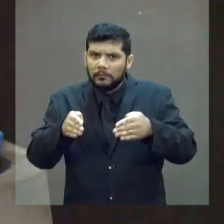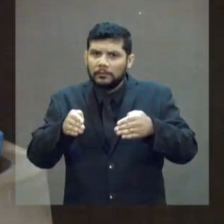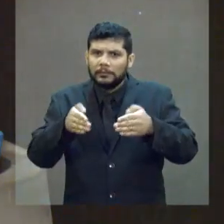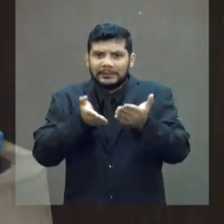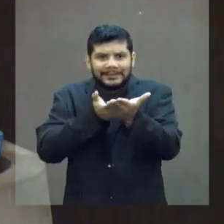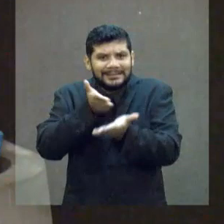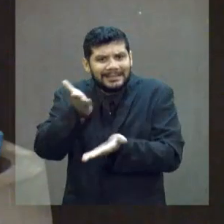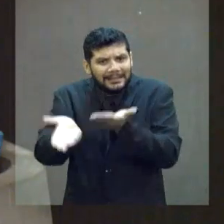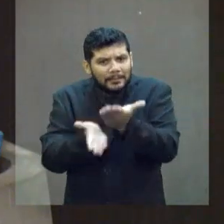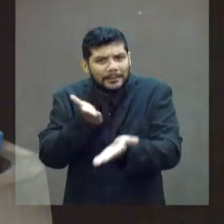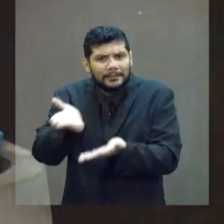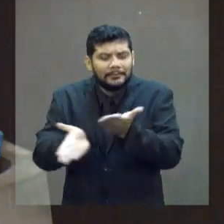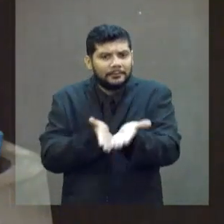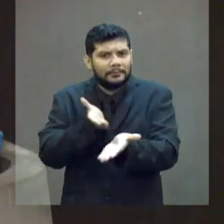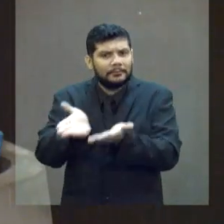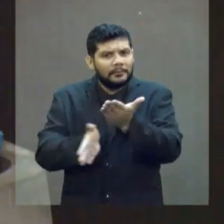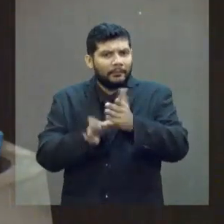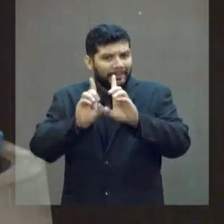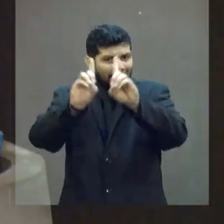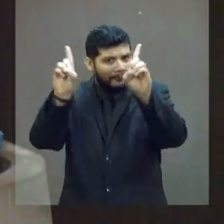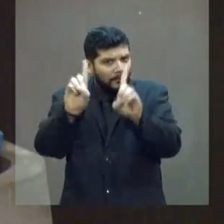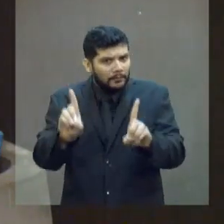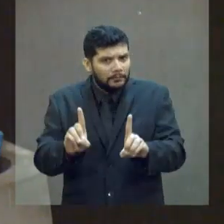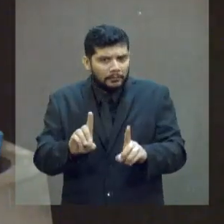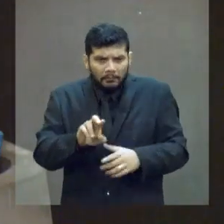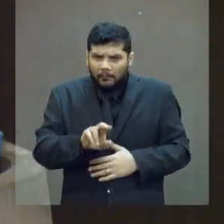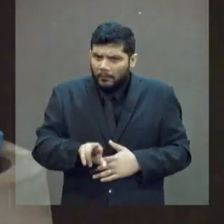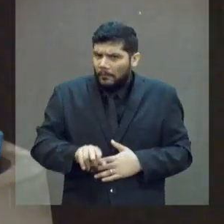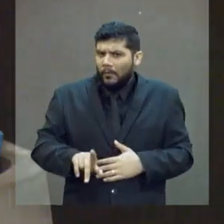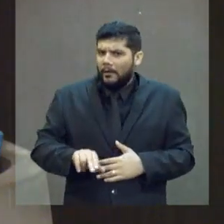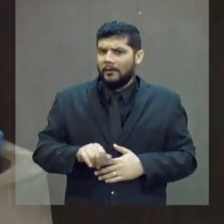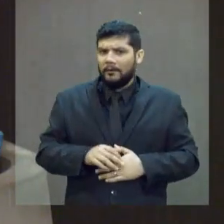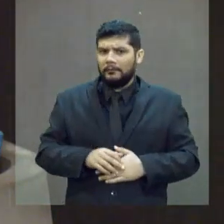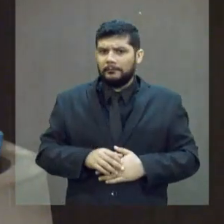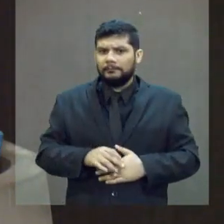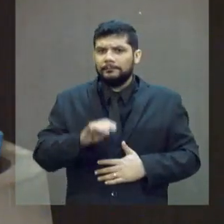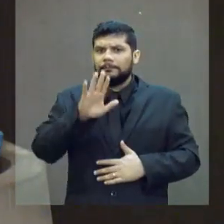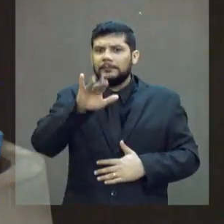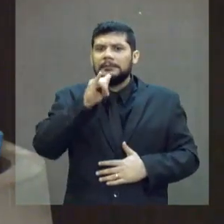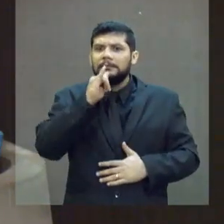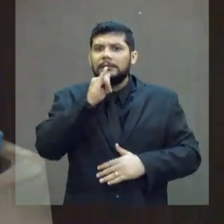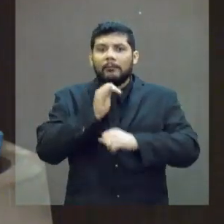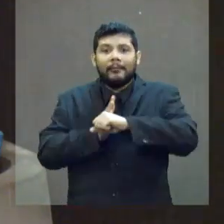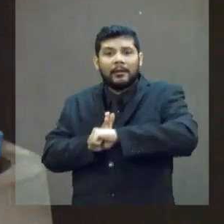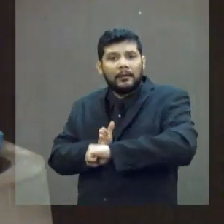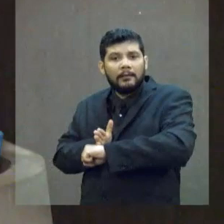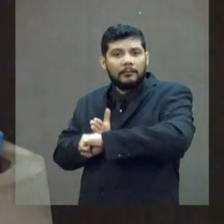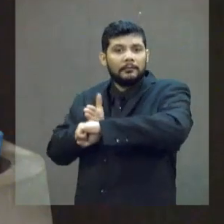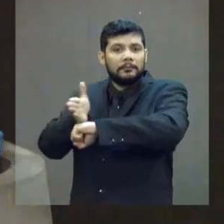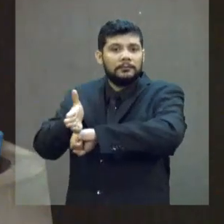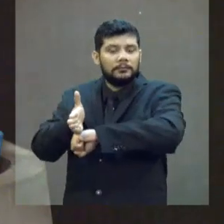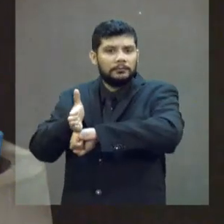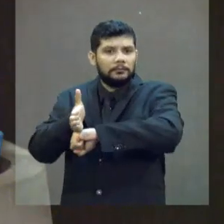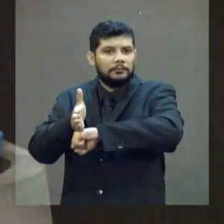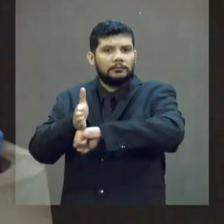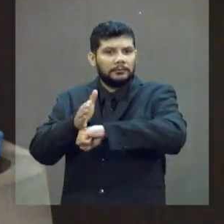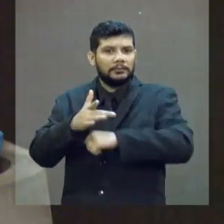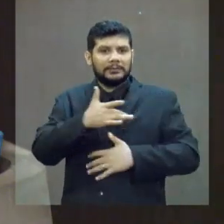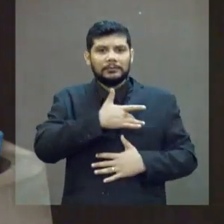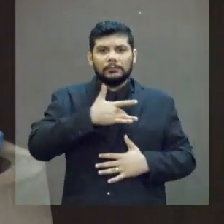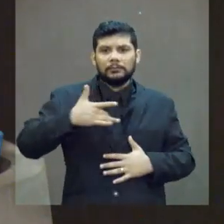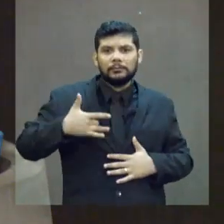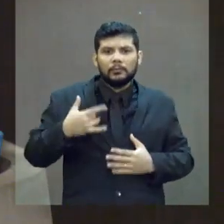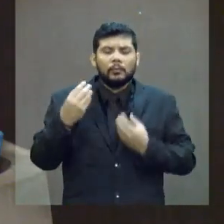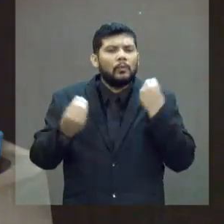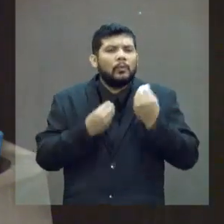o tratamento daquela deficiência, mas o acesso à saúde de maneira universal a pessoas